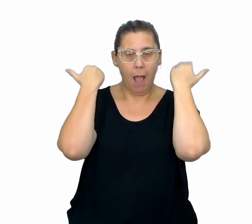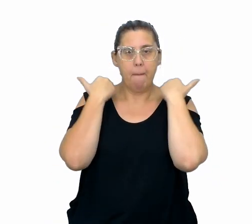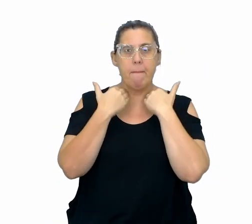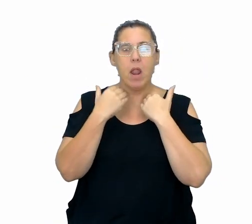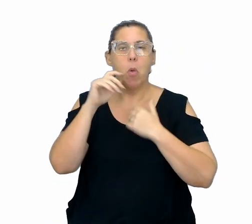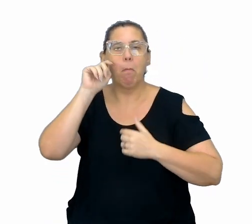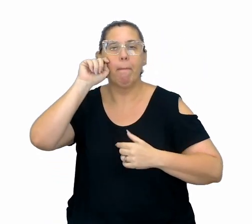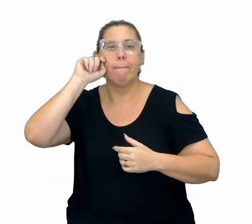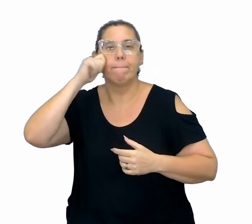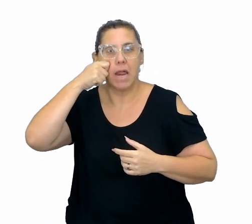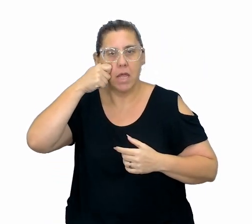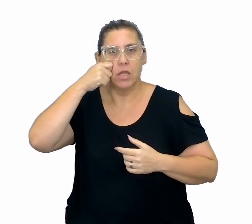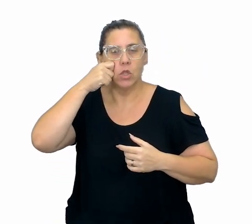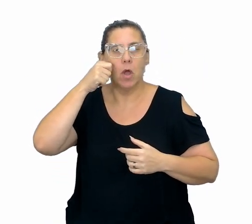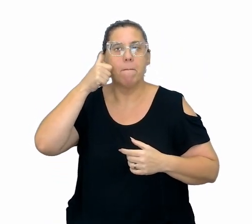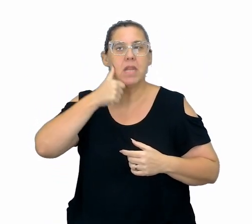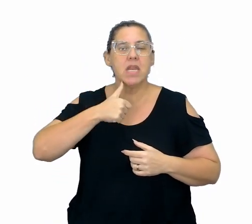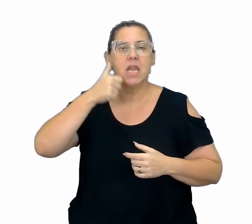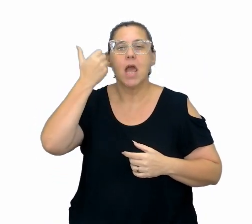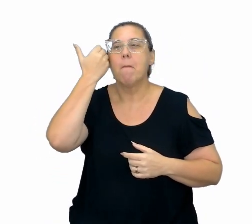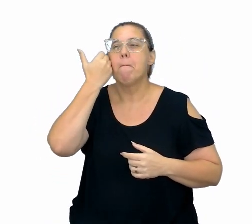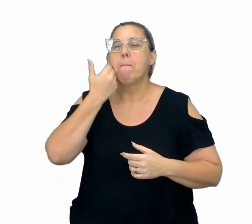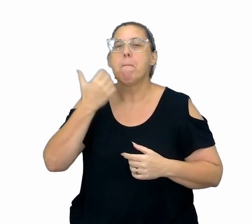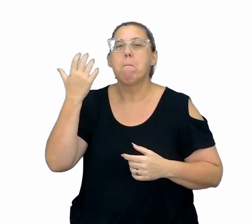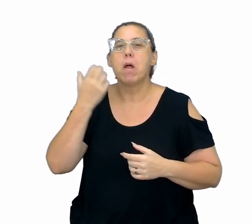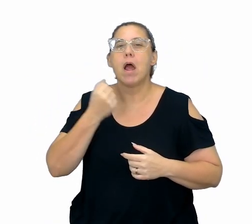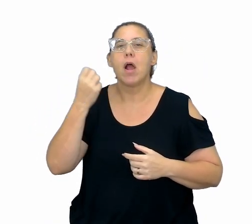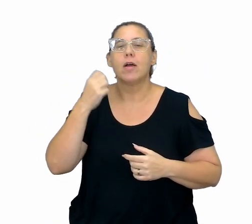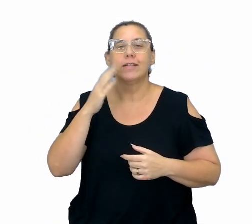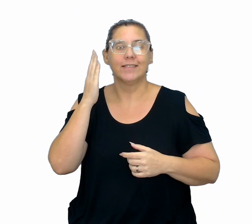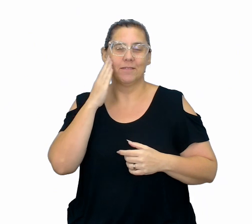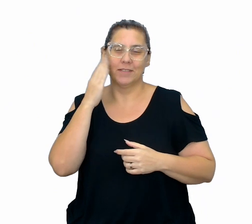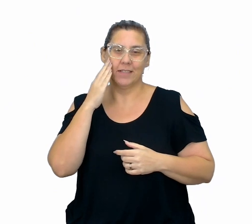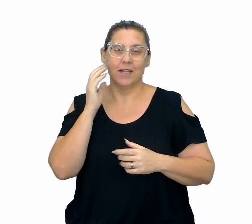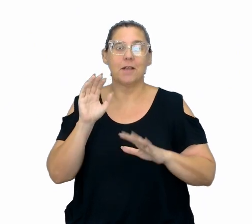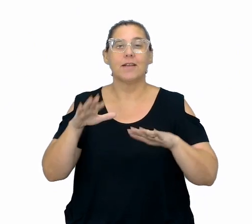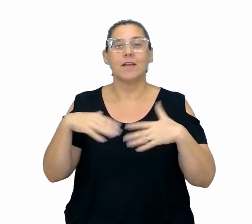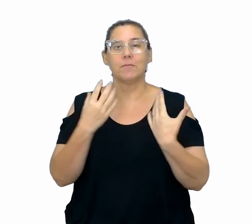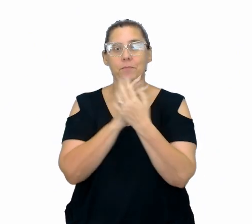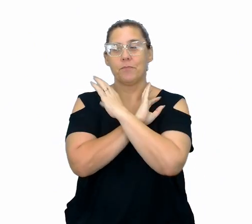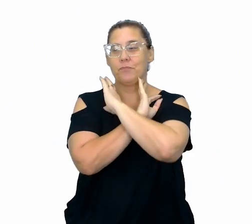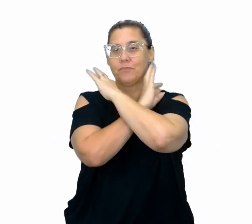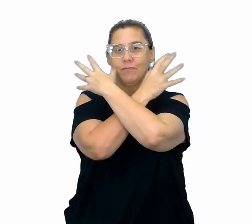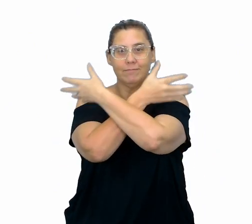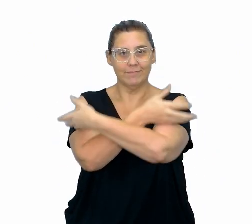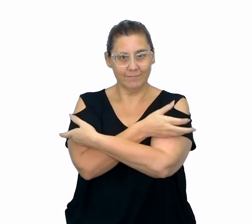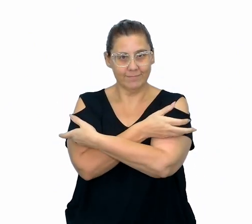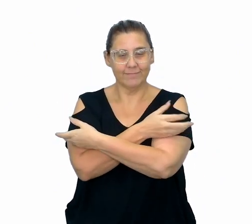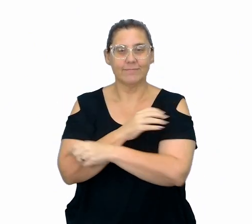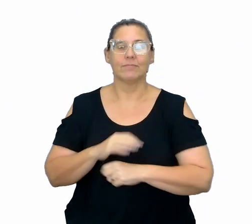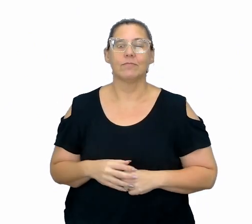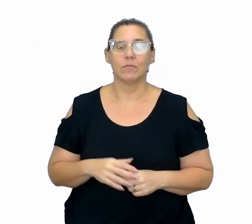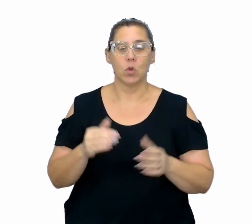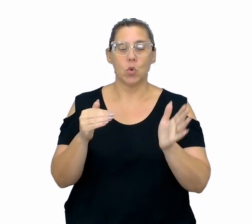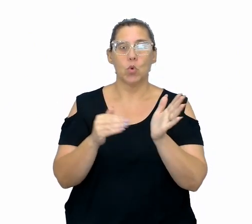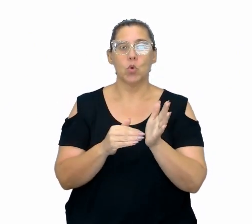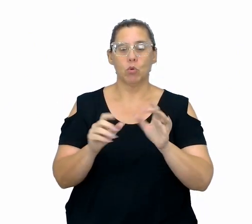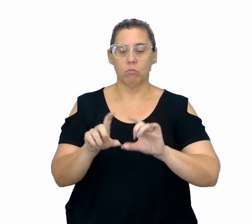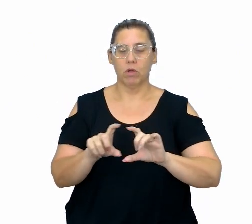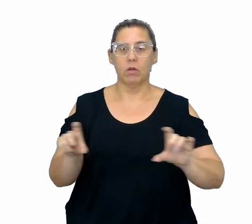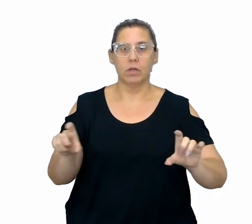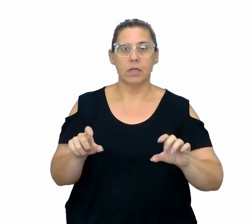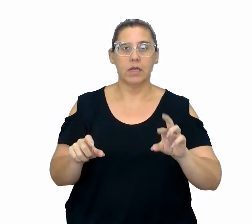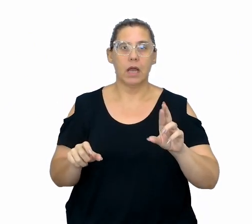como ébano e uma menina branquinha como a neve, sabemos que se trata de Branca de Neve. E no último trecho, quando se